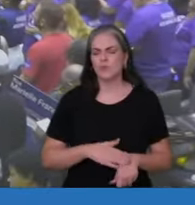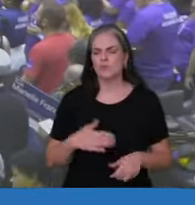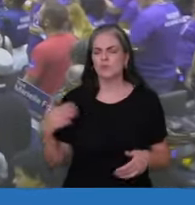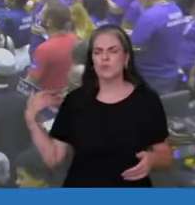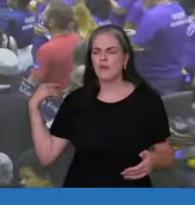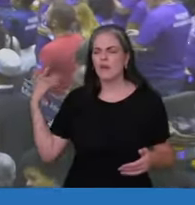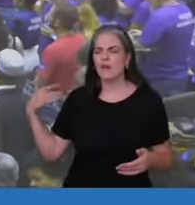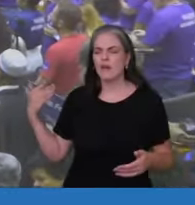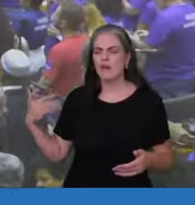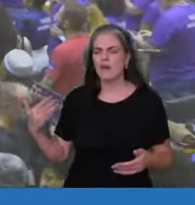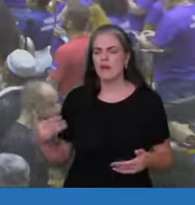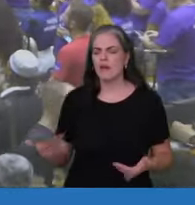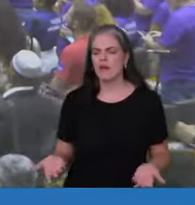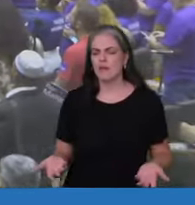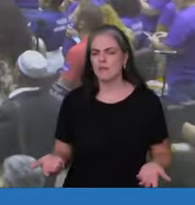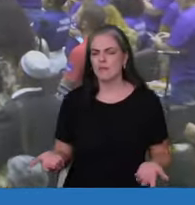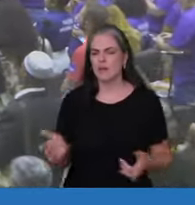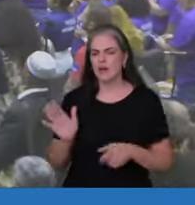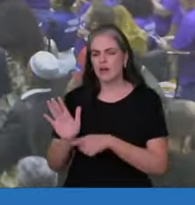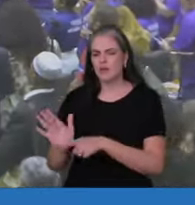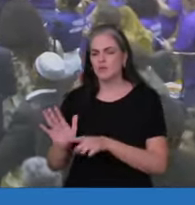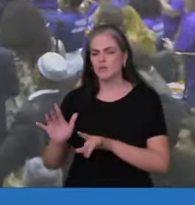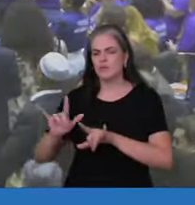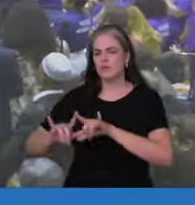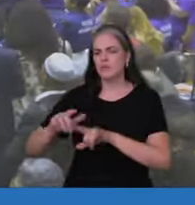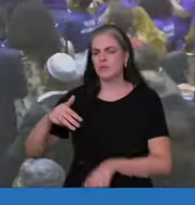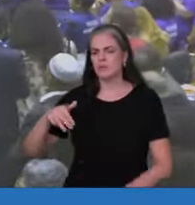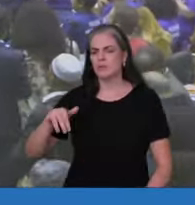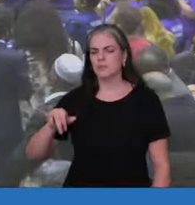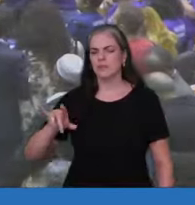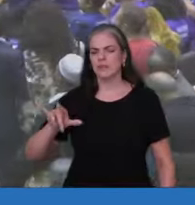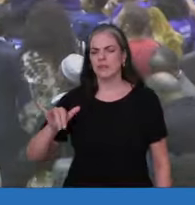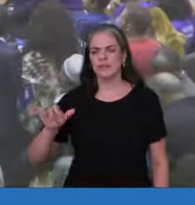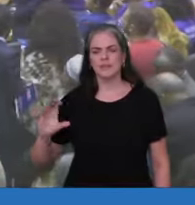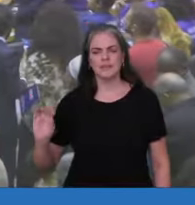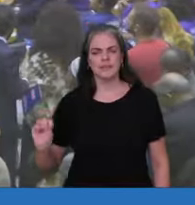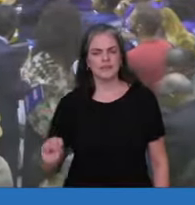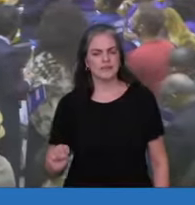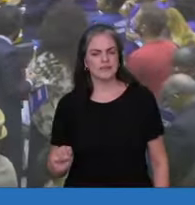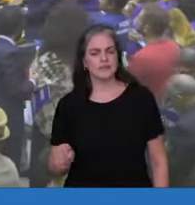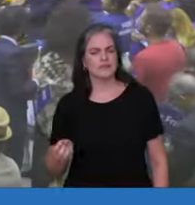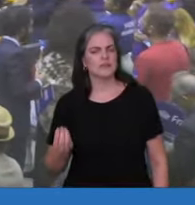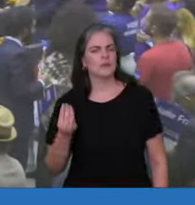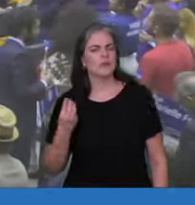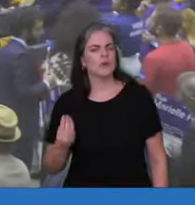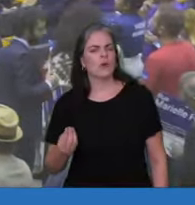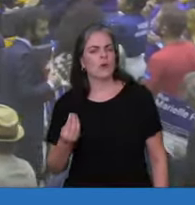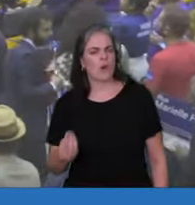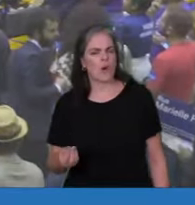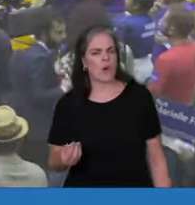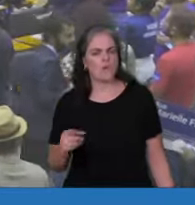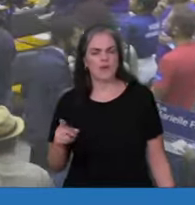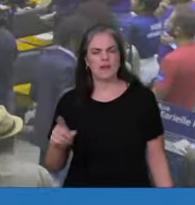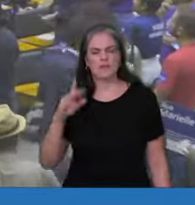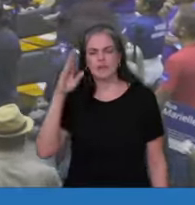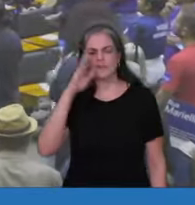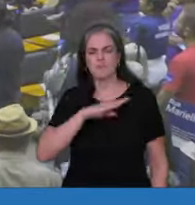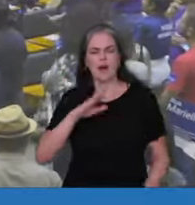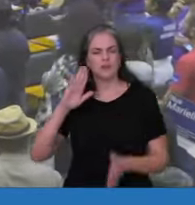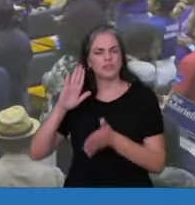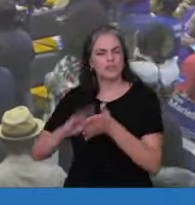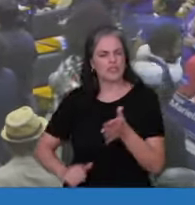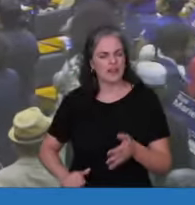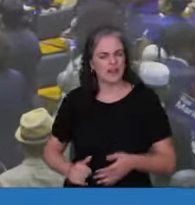interesse das milícias? Como é possível retirar o cancro existente de